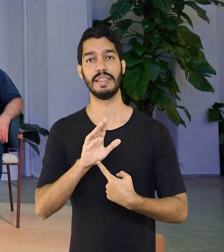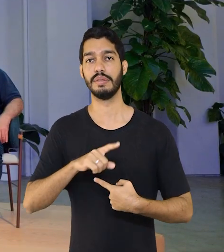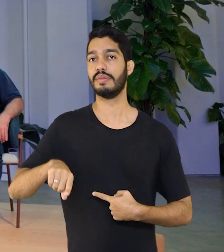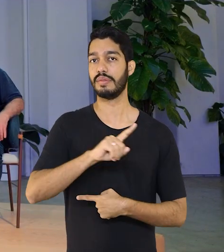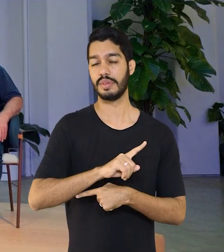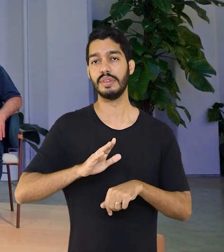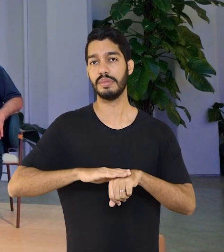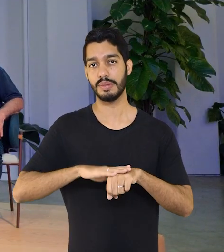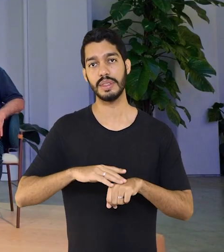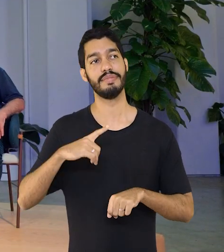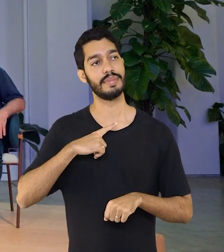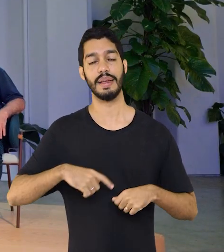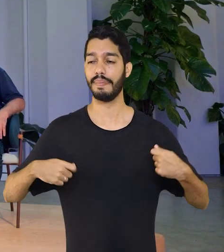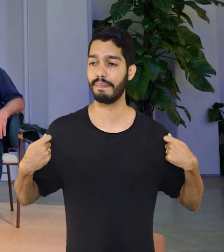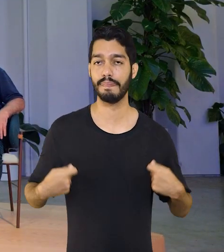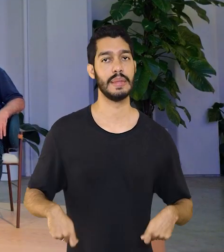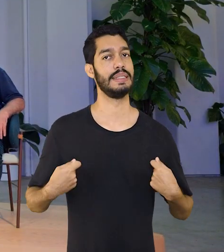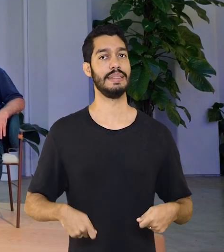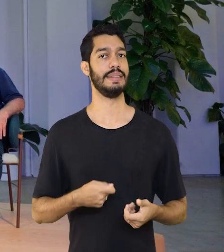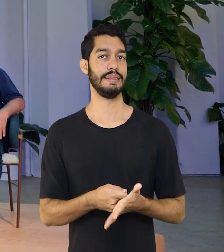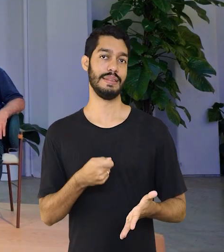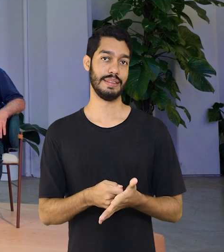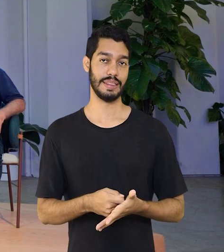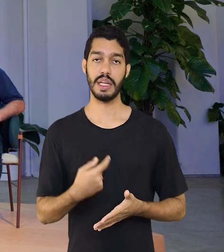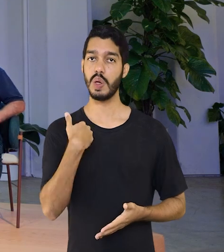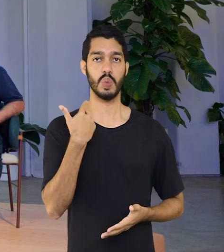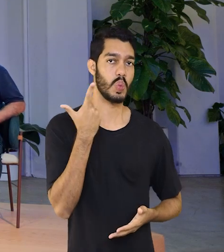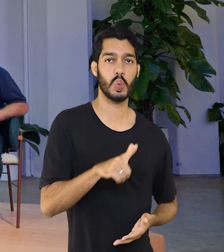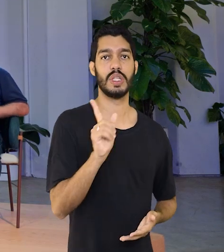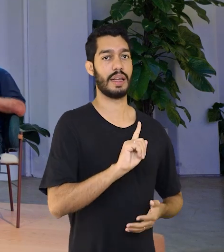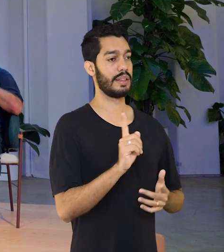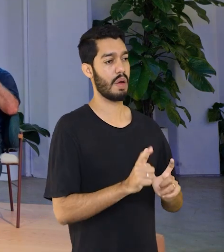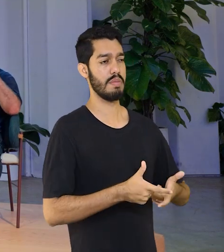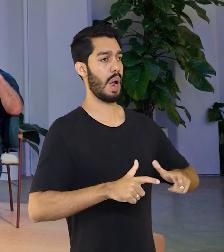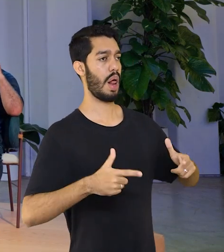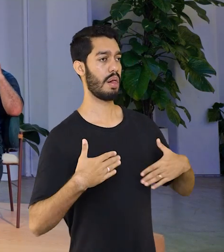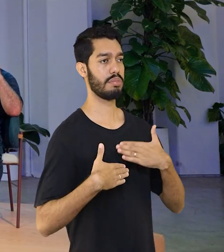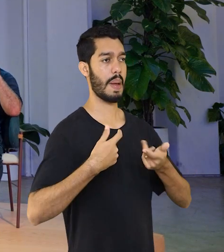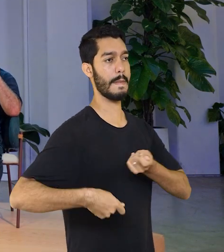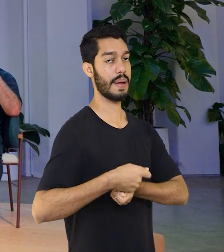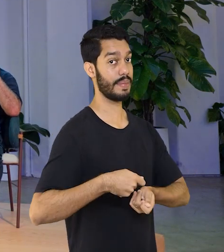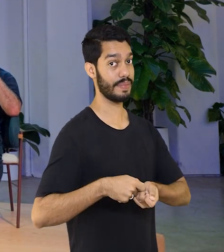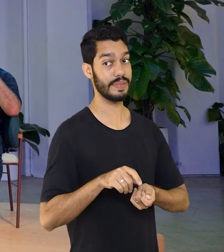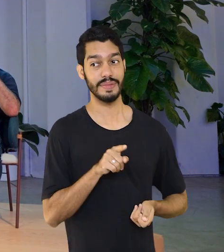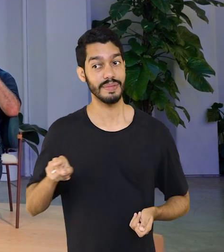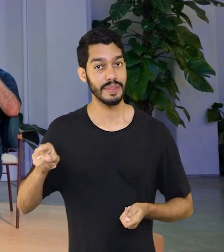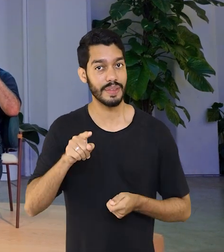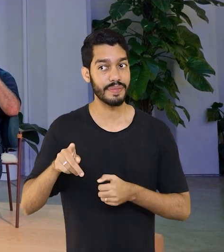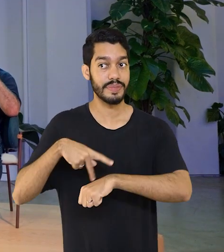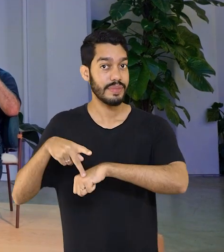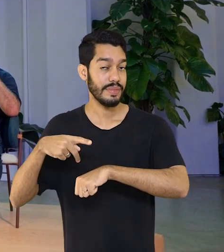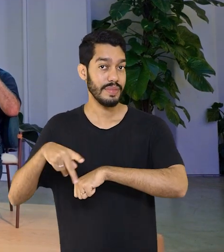apresentada por eles como uma questão indissociável, né? Você não consegue ter crescimento se não tiver